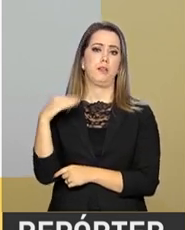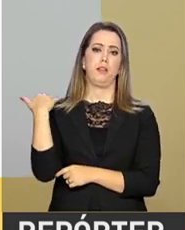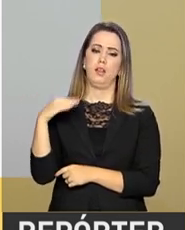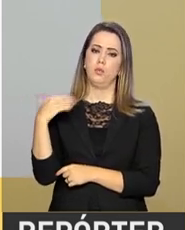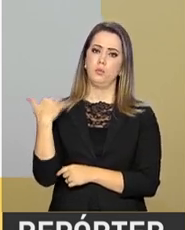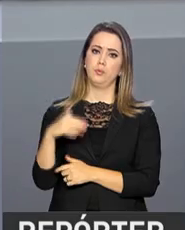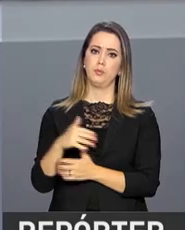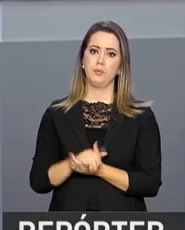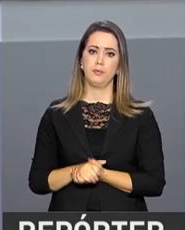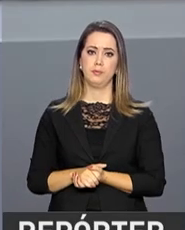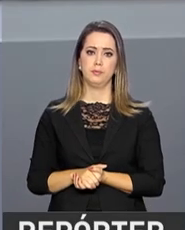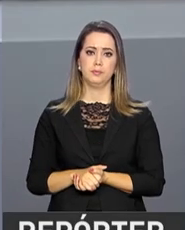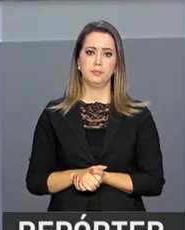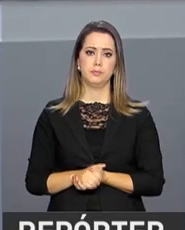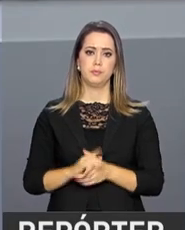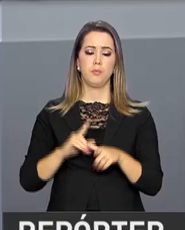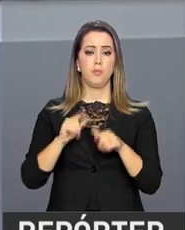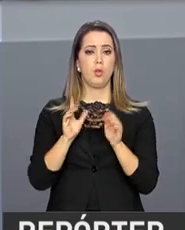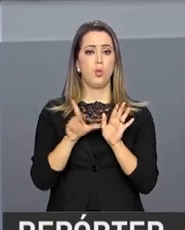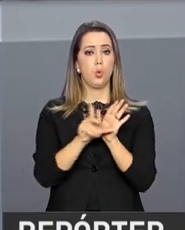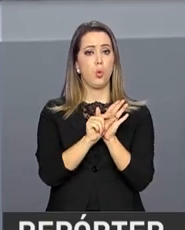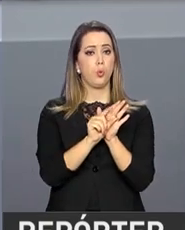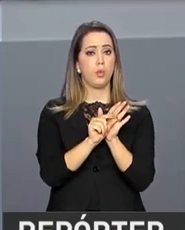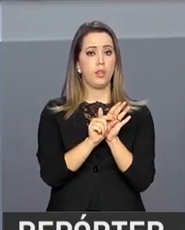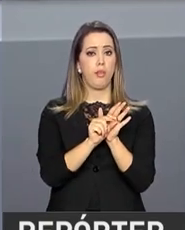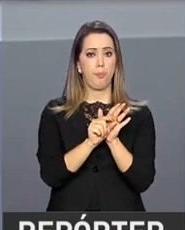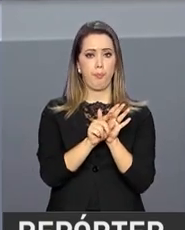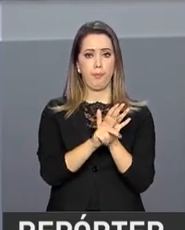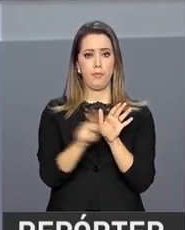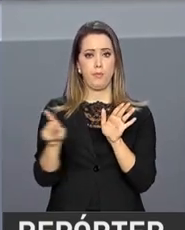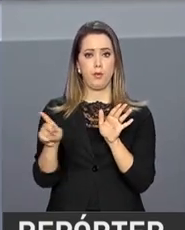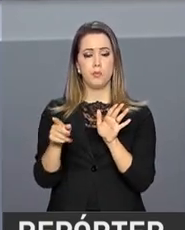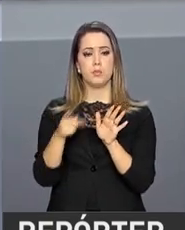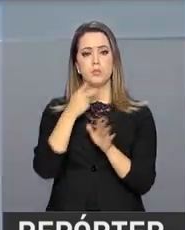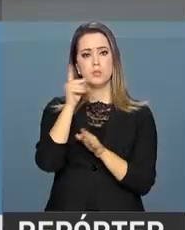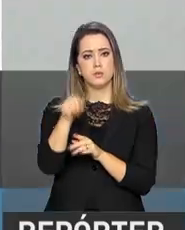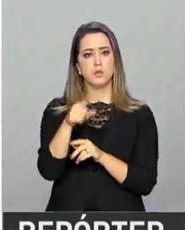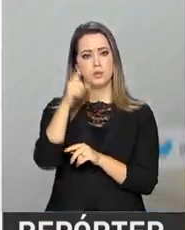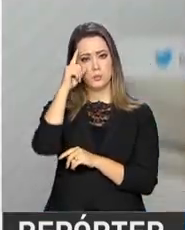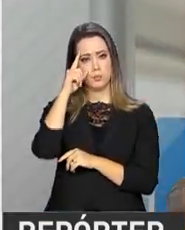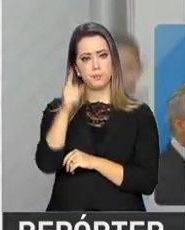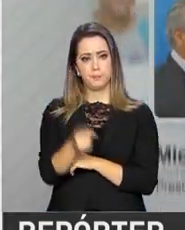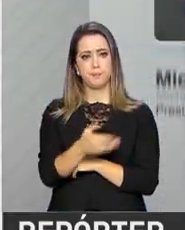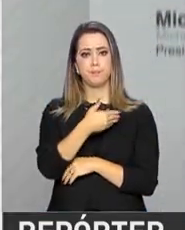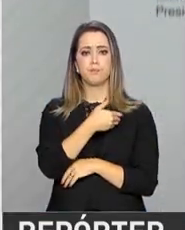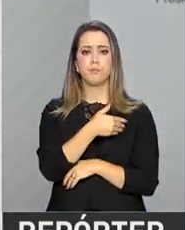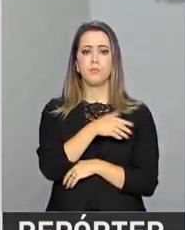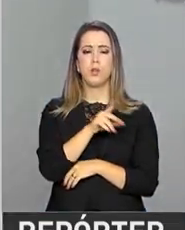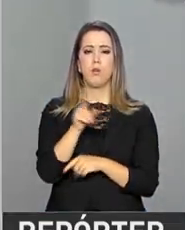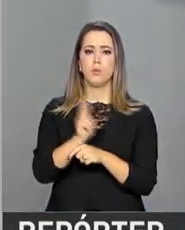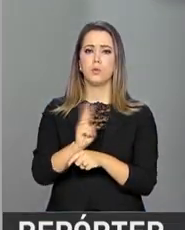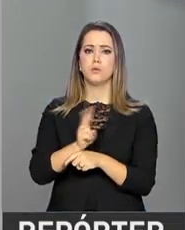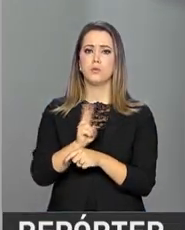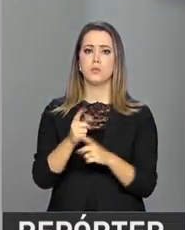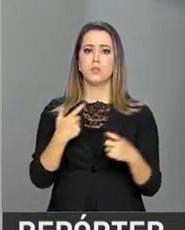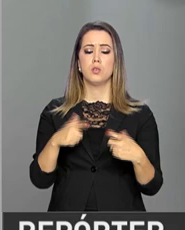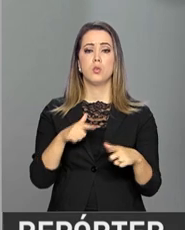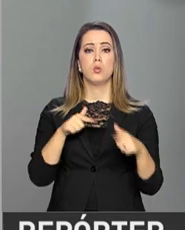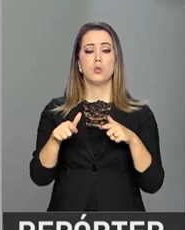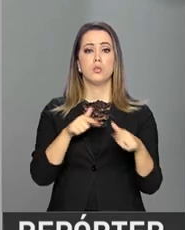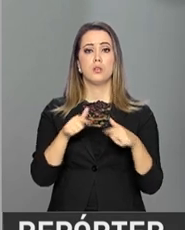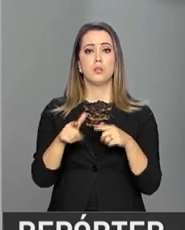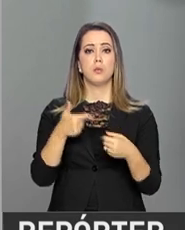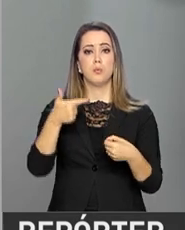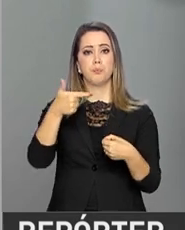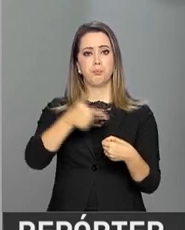né em seu twitter o presidente temer confirmou a determinação do governo de fiscalizar a atuação dos